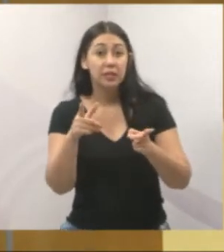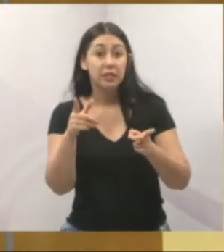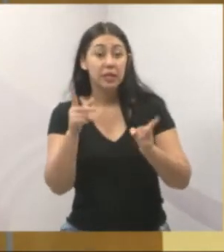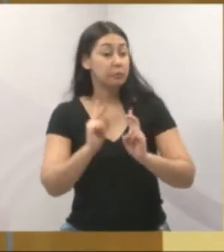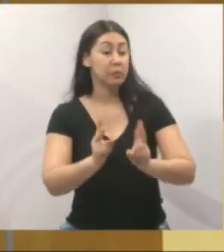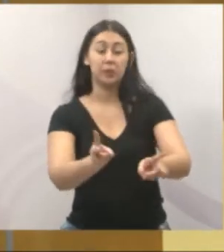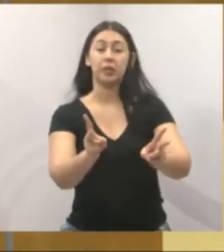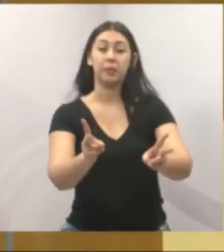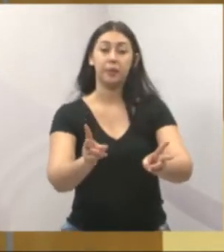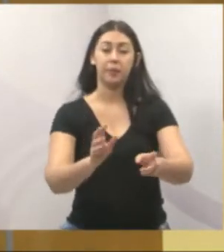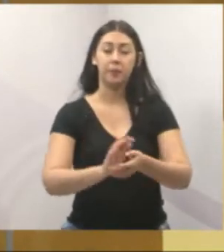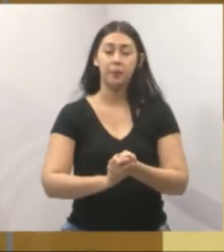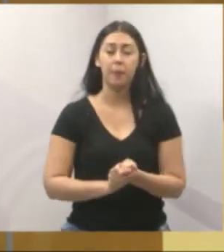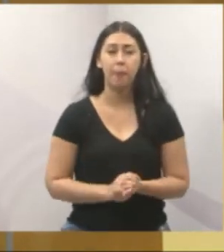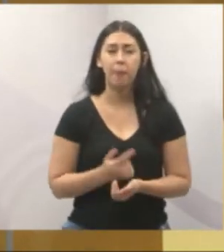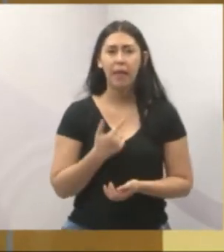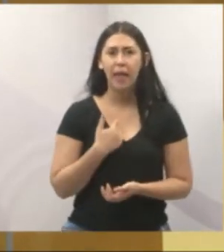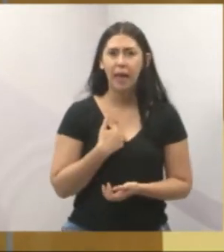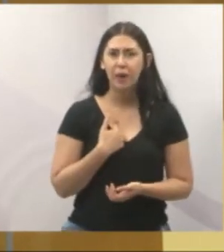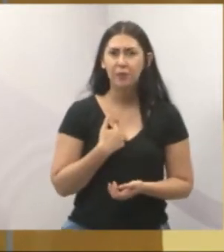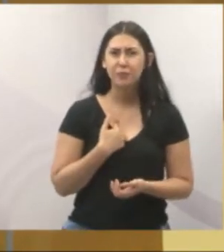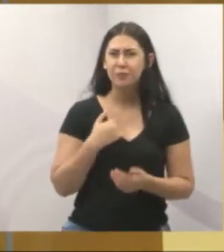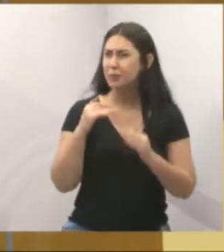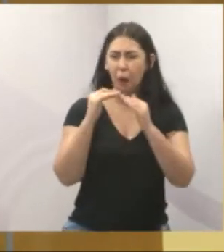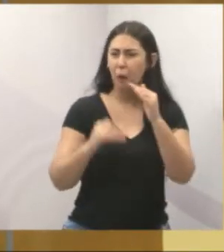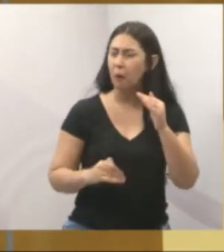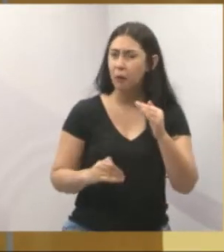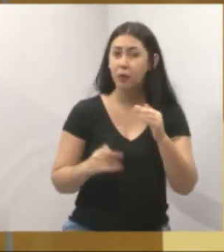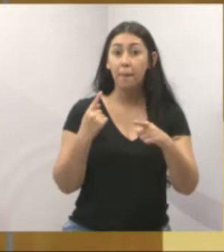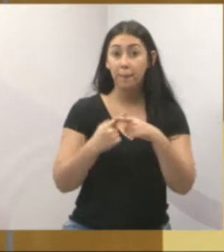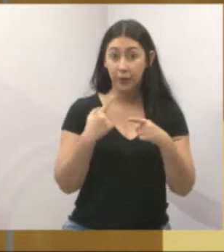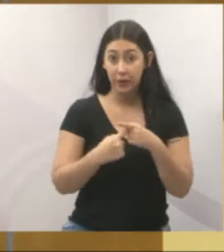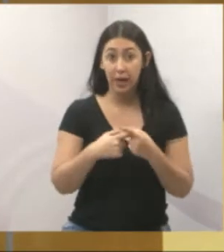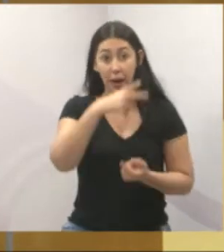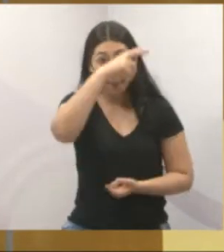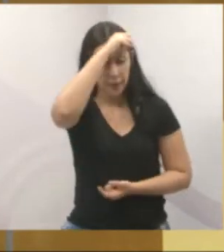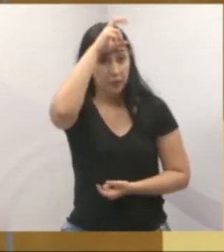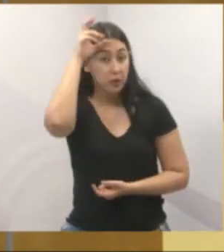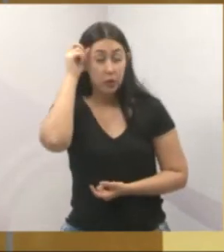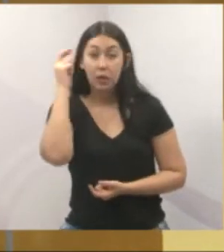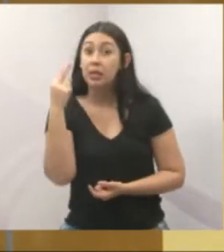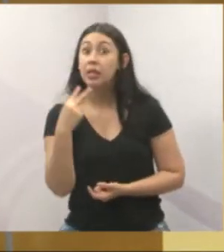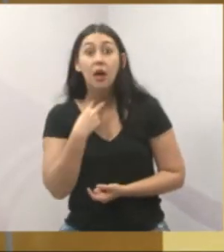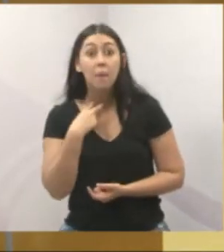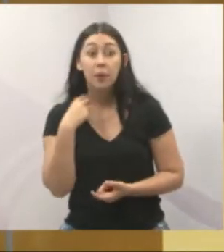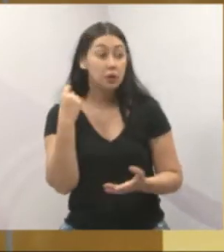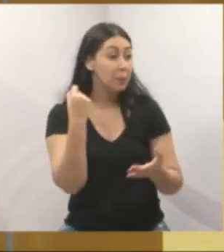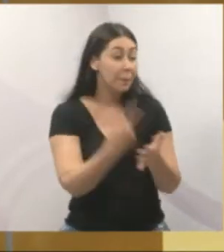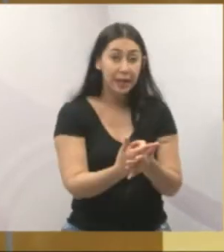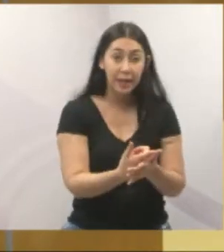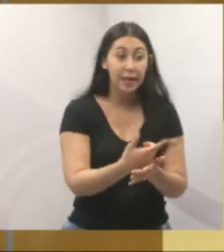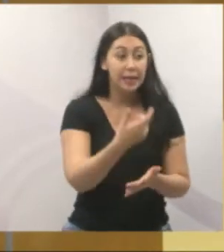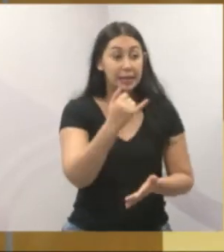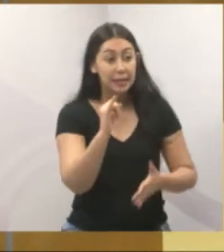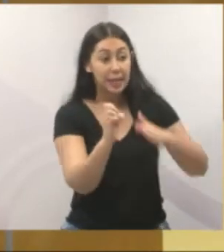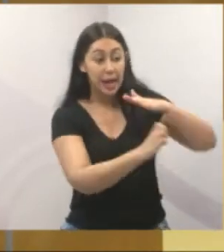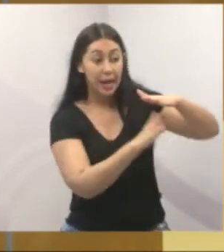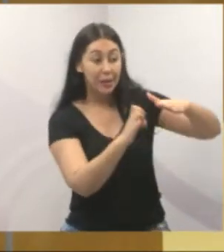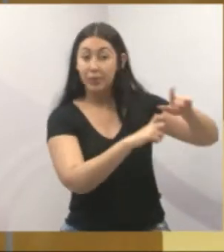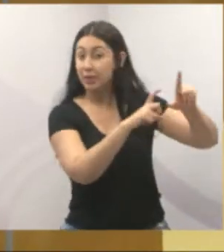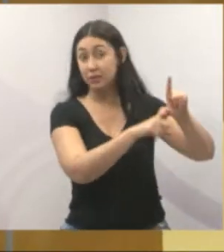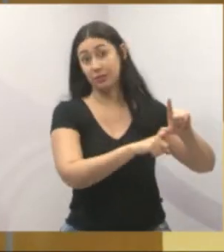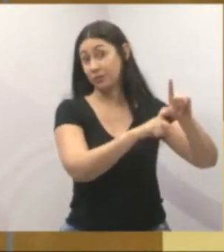minha discordância já nasce daí. Não pode a prefeitura pagar quem deve mais de 2.600.000